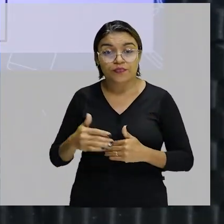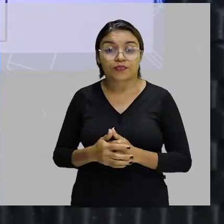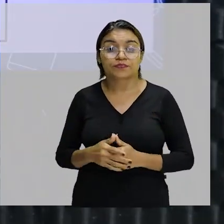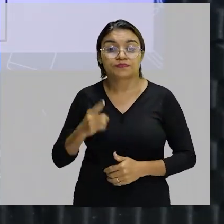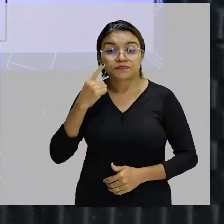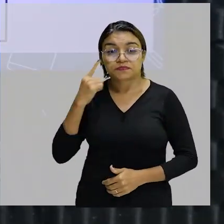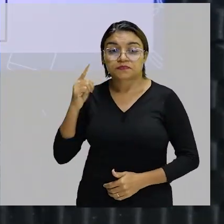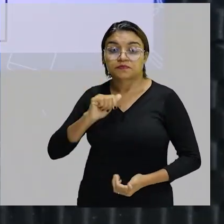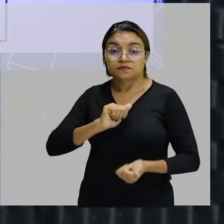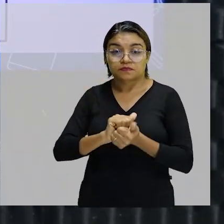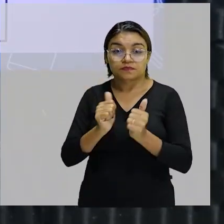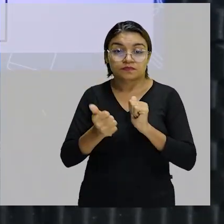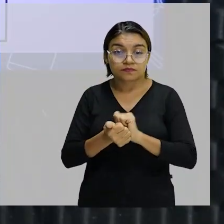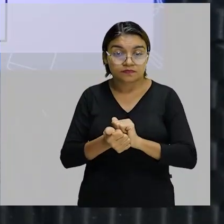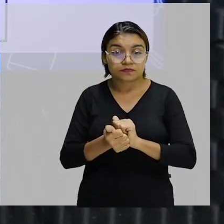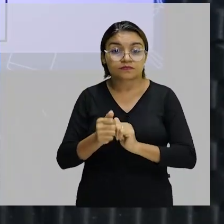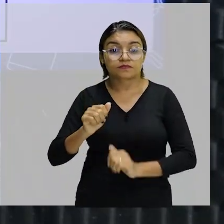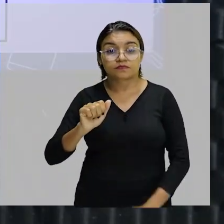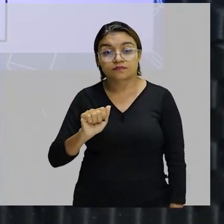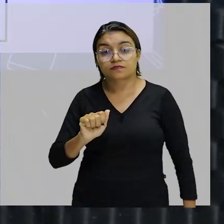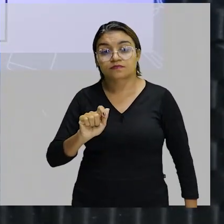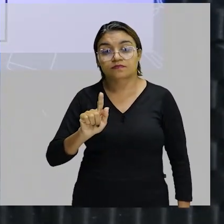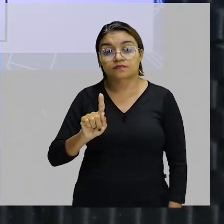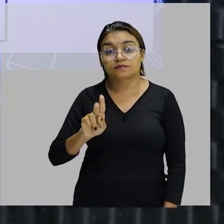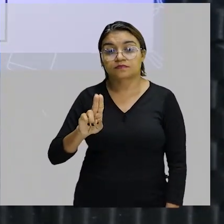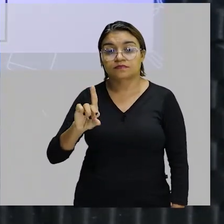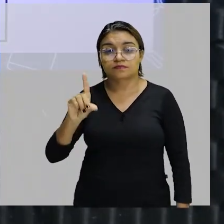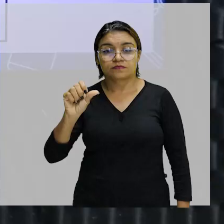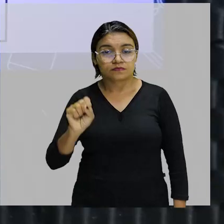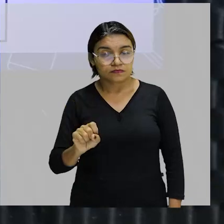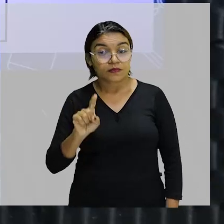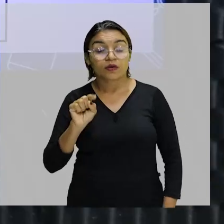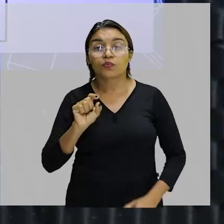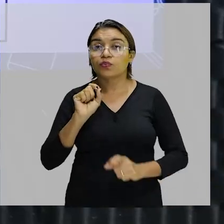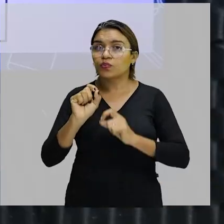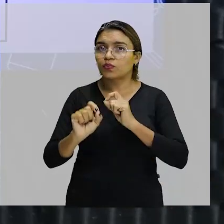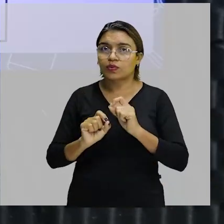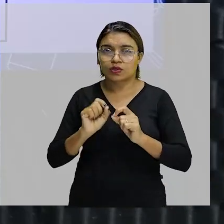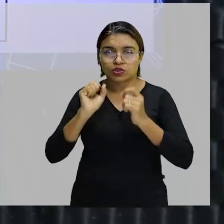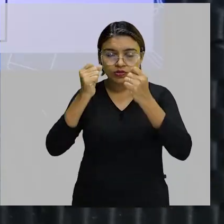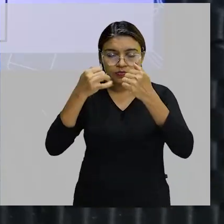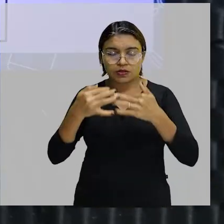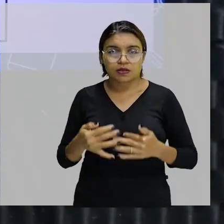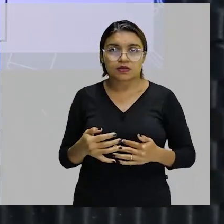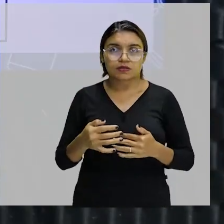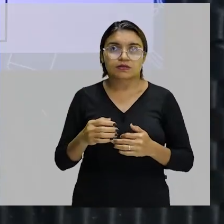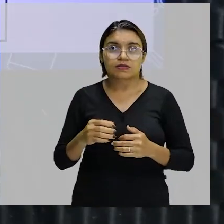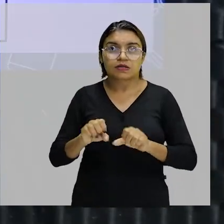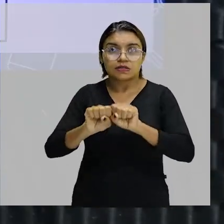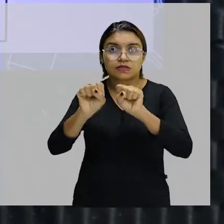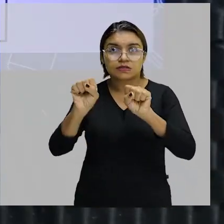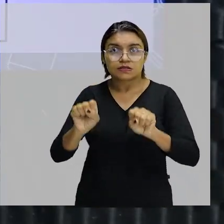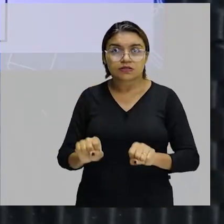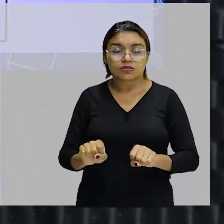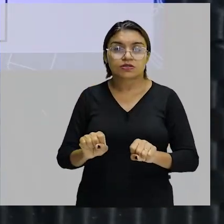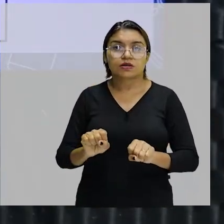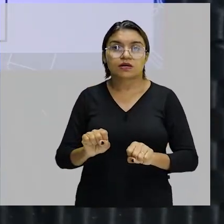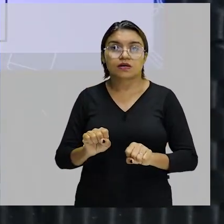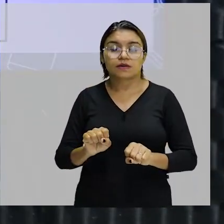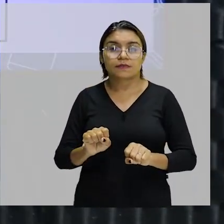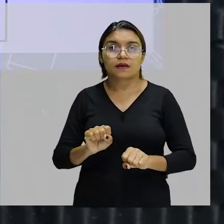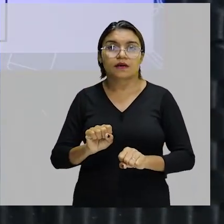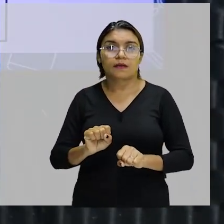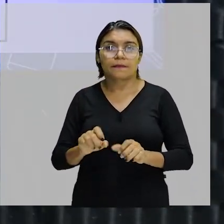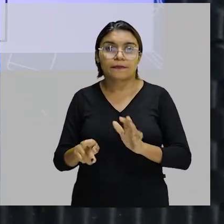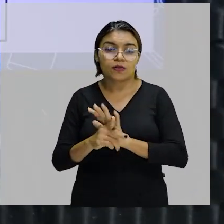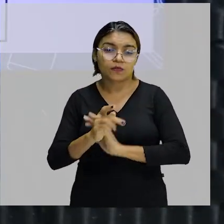ó, adaptações agudas que eu estou falando para vocês. É aquilo que eu já falei para vocês quando eu falei de sistema cardiorrespiratório. O